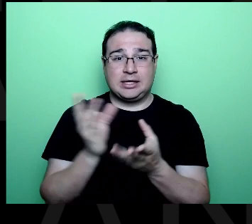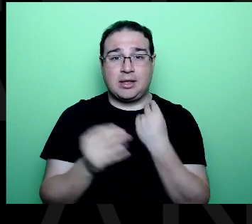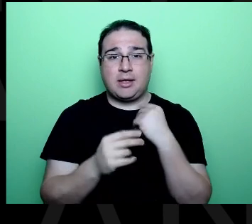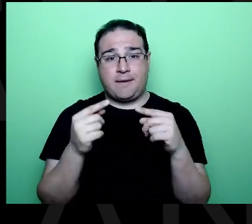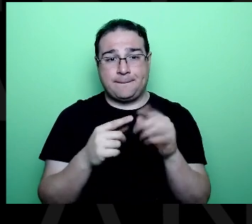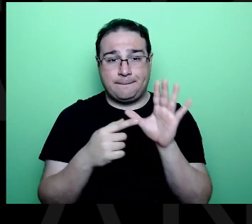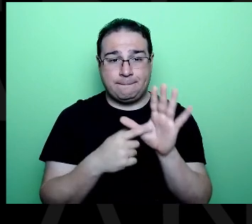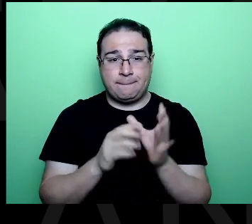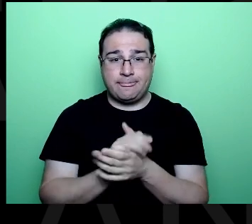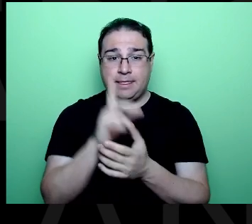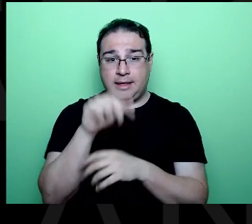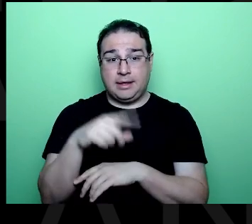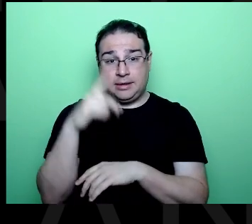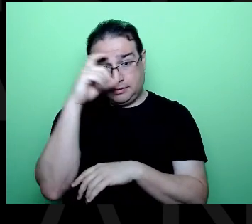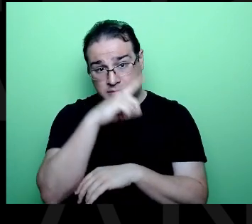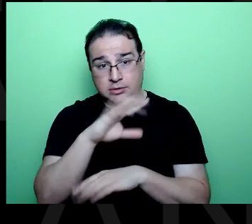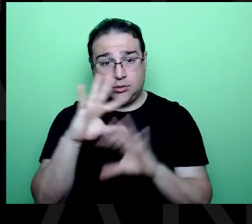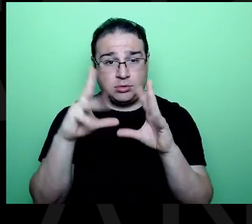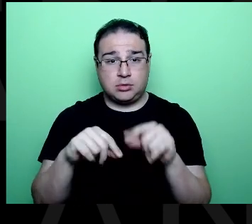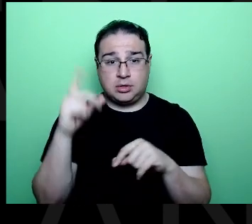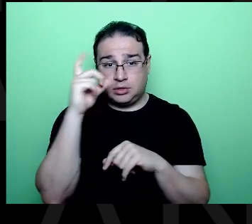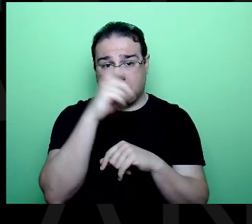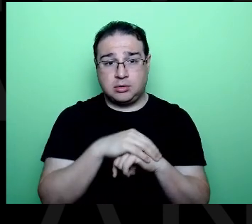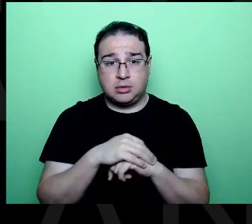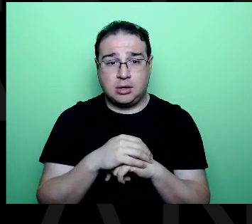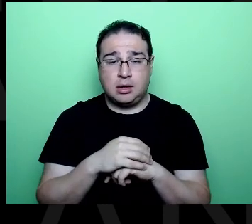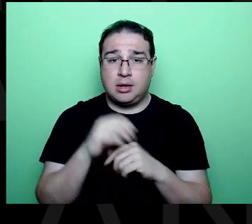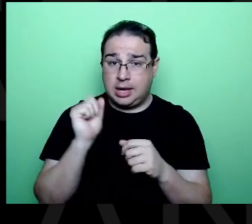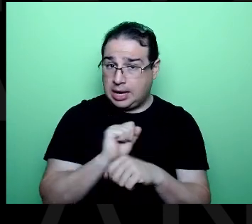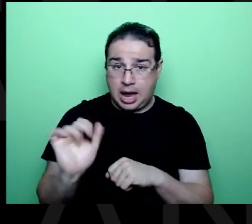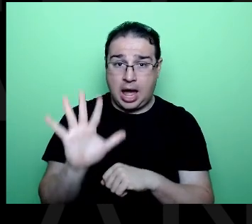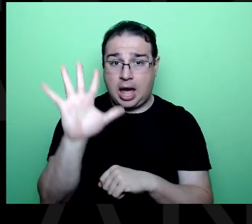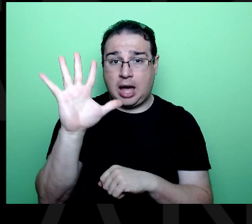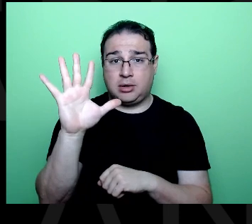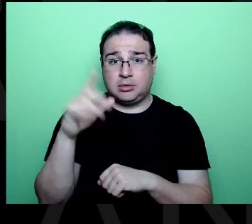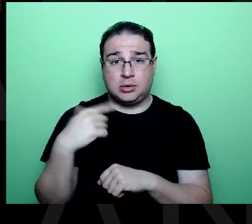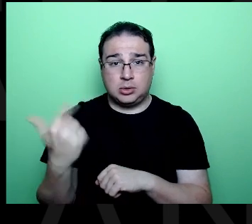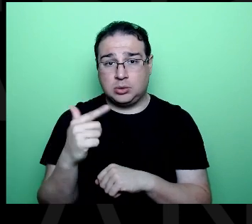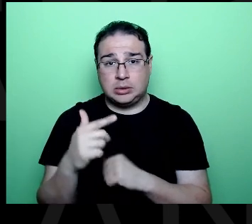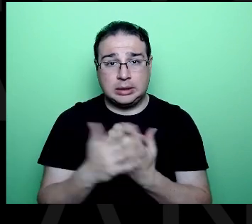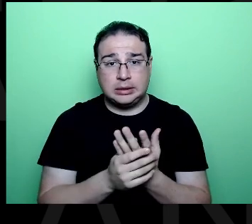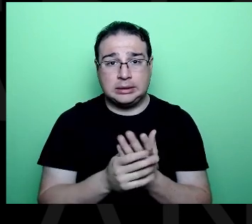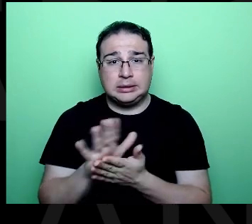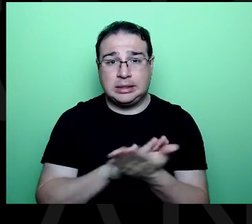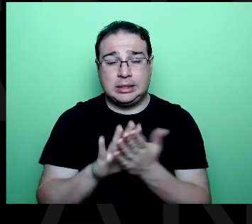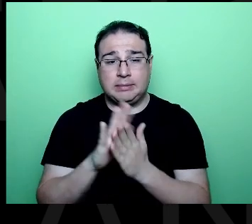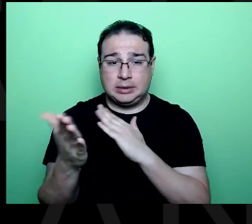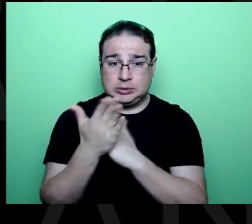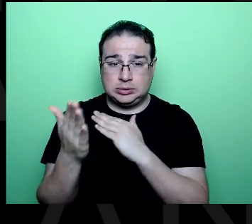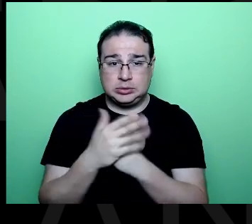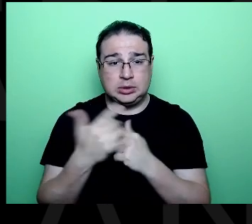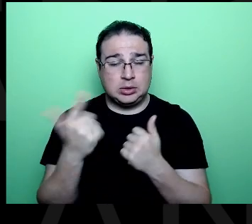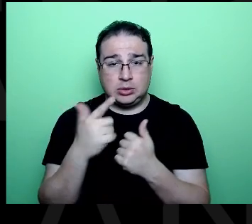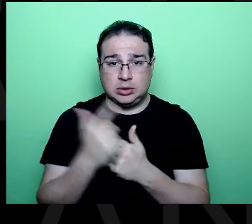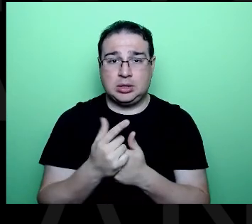Então, assim, é difícil demais. Tudo é difícil, gente. É caro. A gente não tem ninguém para ajudar, não